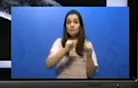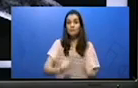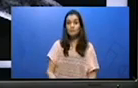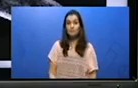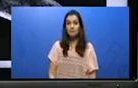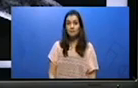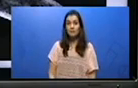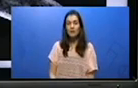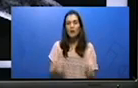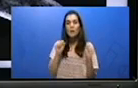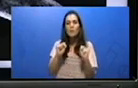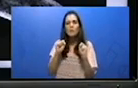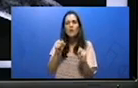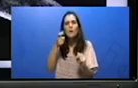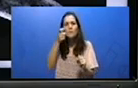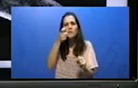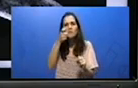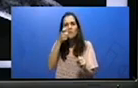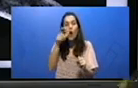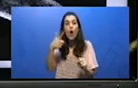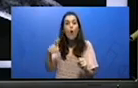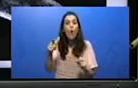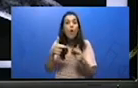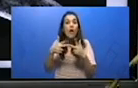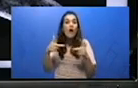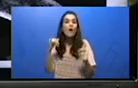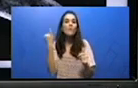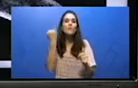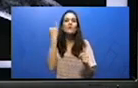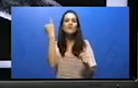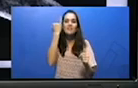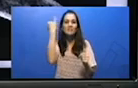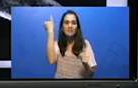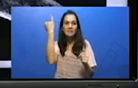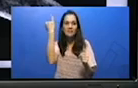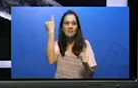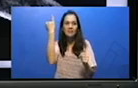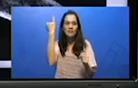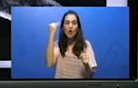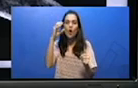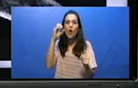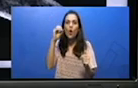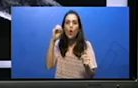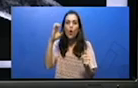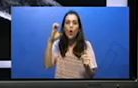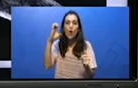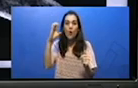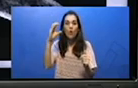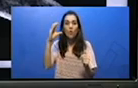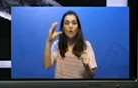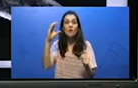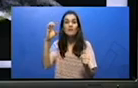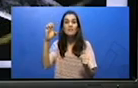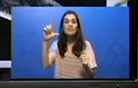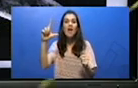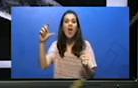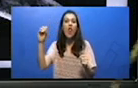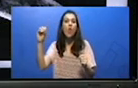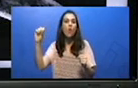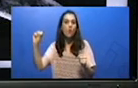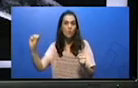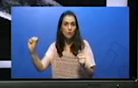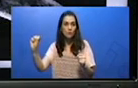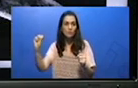E nós podemos observar algo muito importante também que surgiu nos plateumintos. Ocelos. Essas duas estruturas aqui são